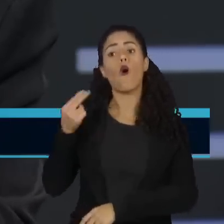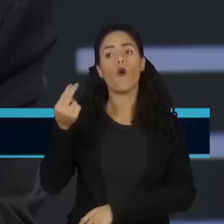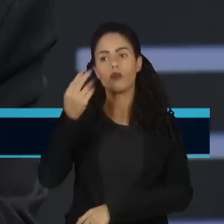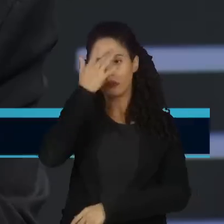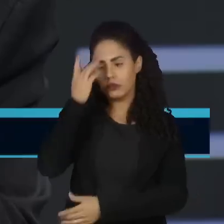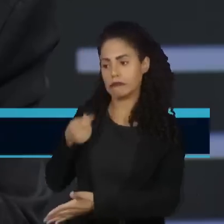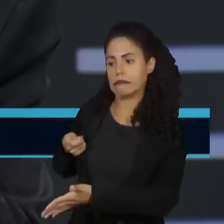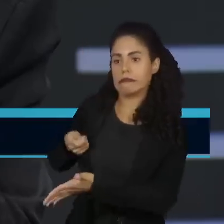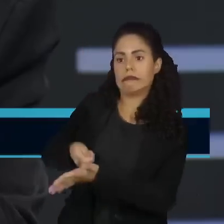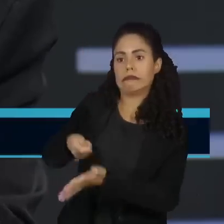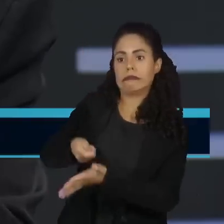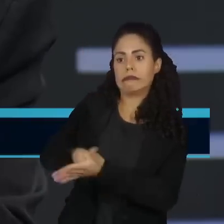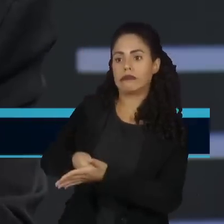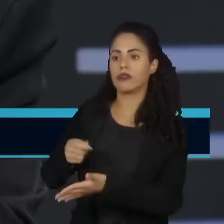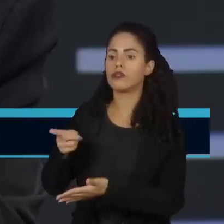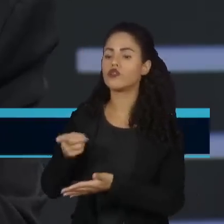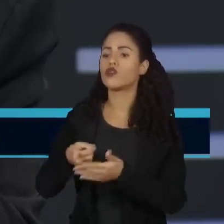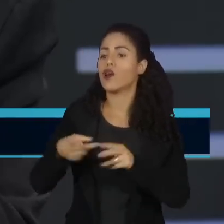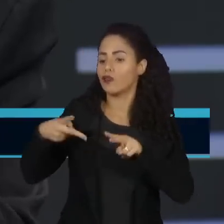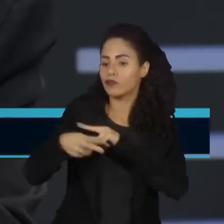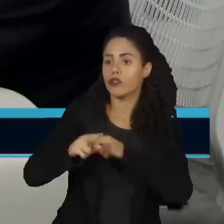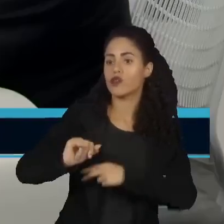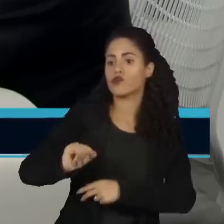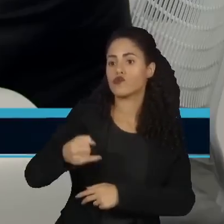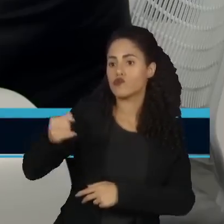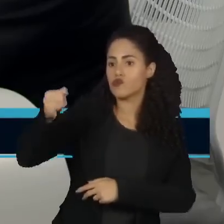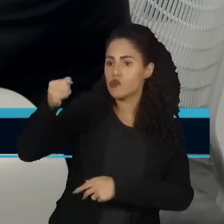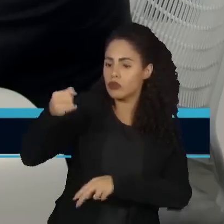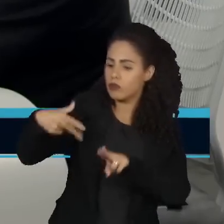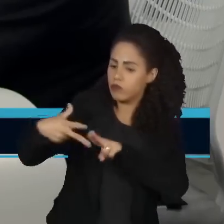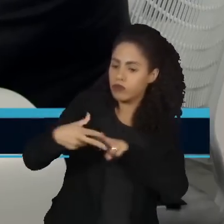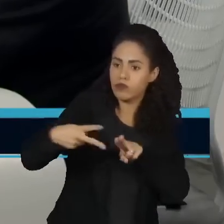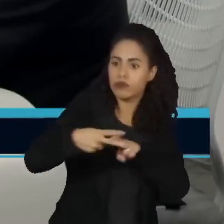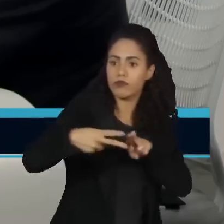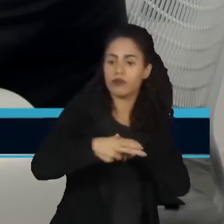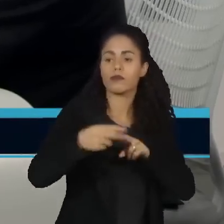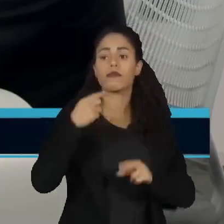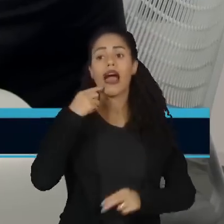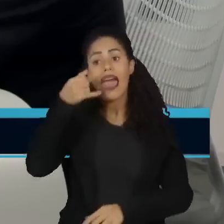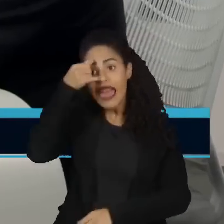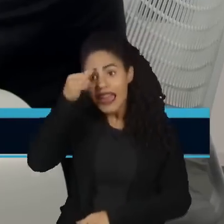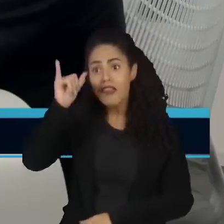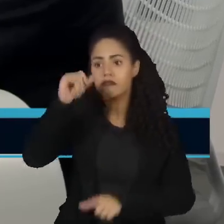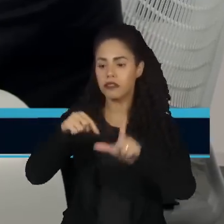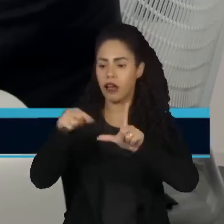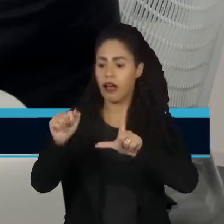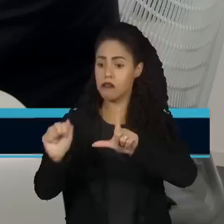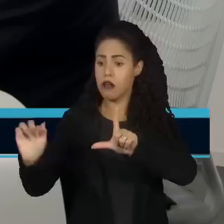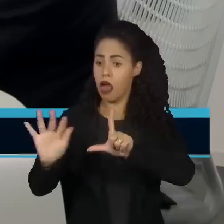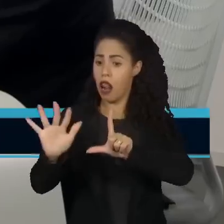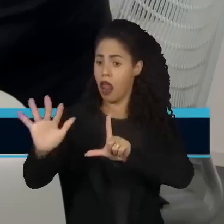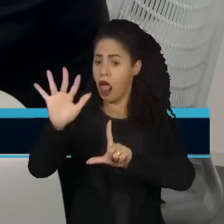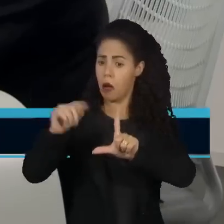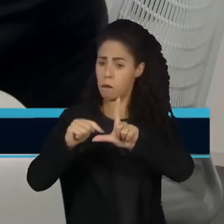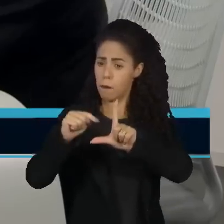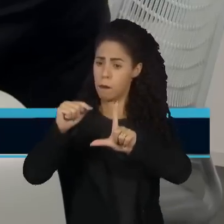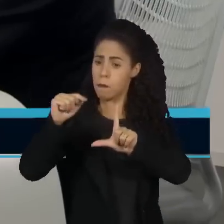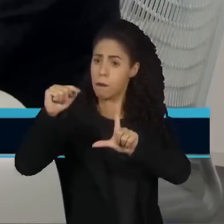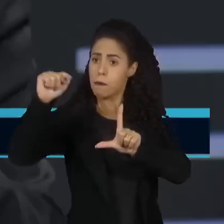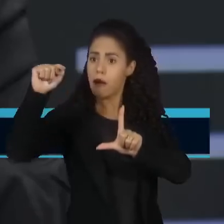no sentido de você cortar juros a uma velocidade maior, com risco de aumentar a inflação, ele, na